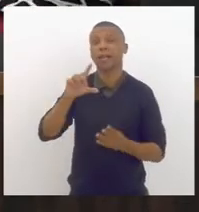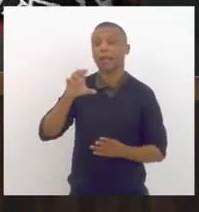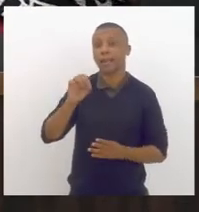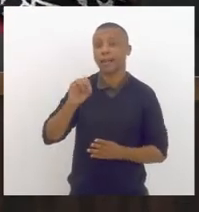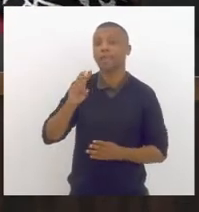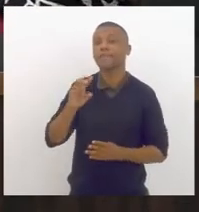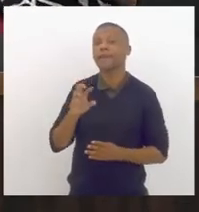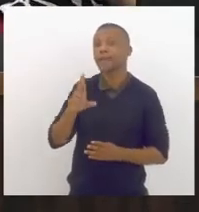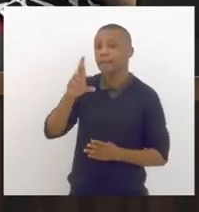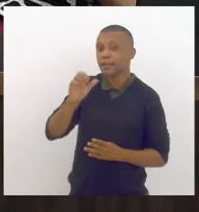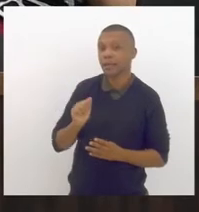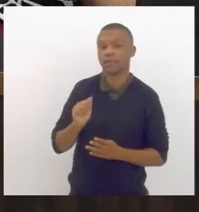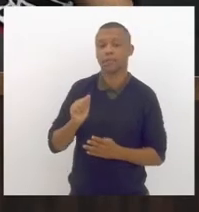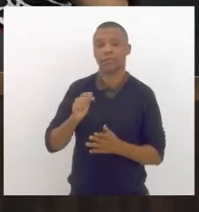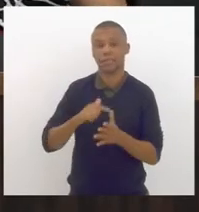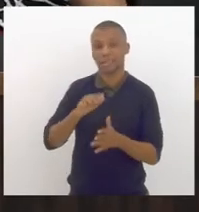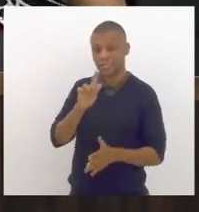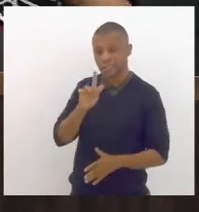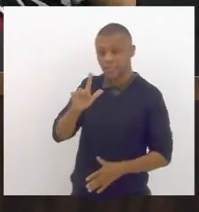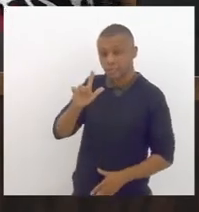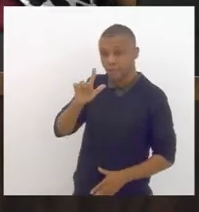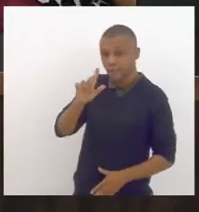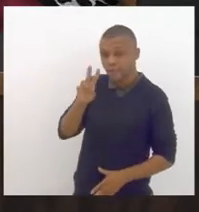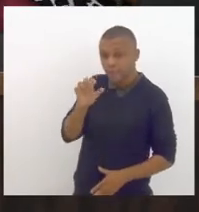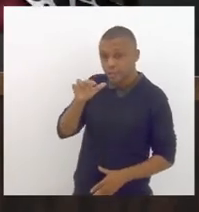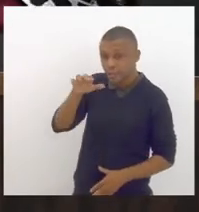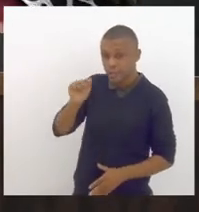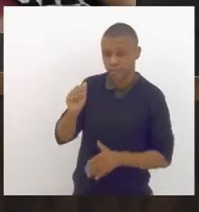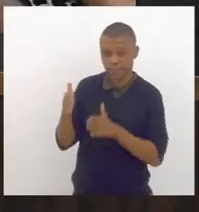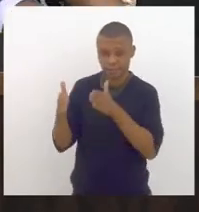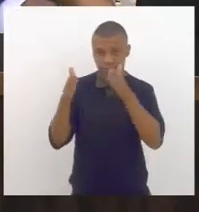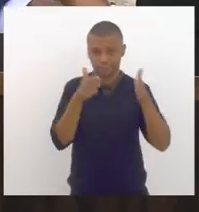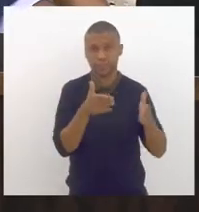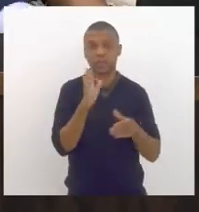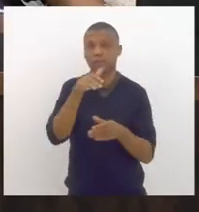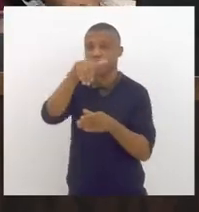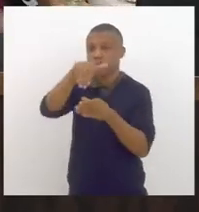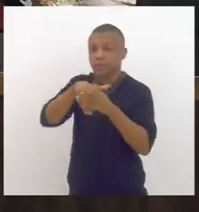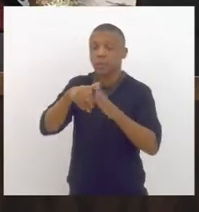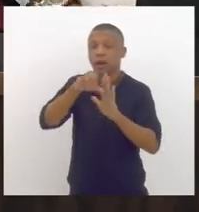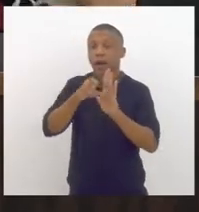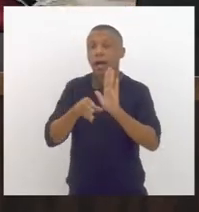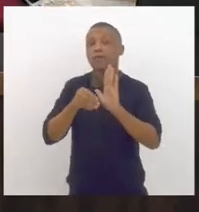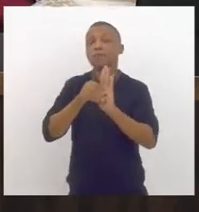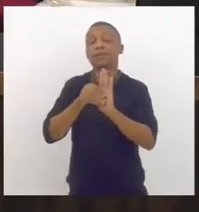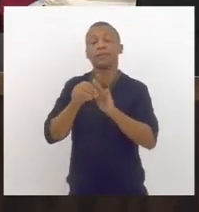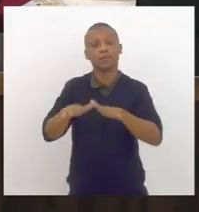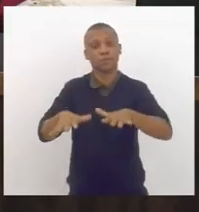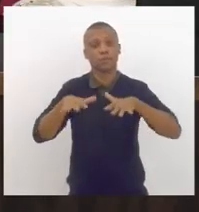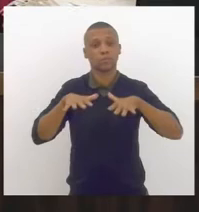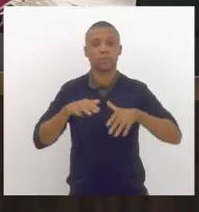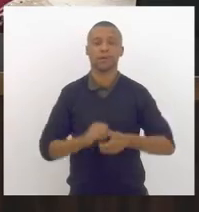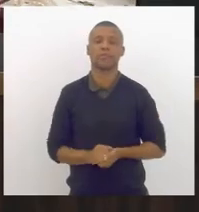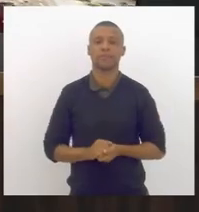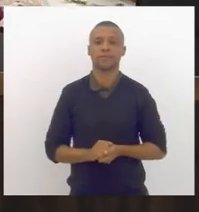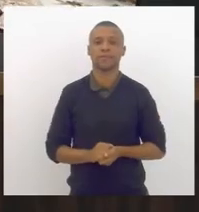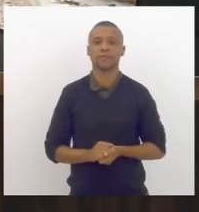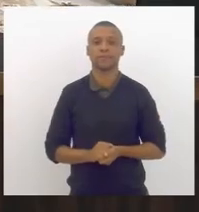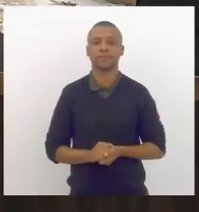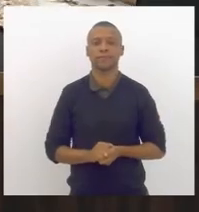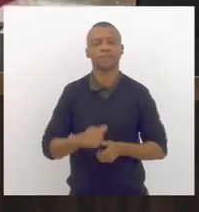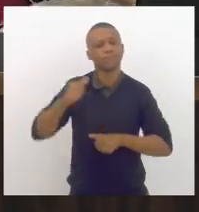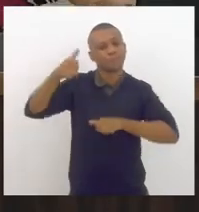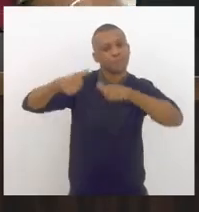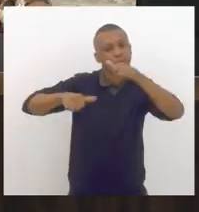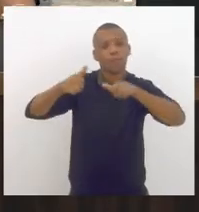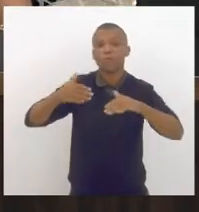Vieira. Em votação, a emenda de plenário. De parecer contrário pela